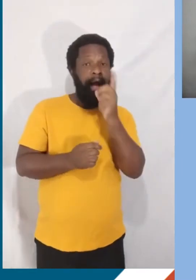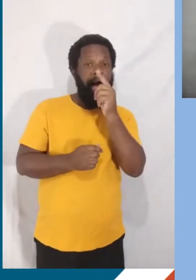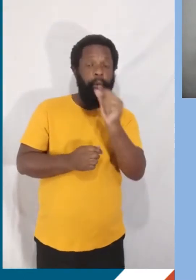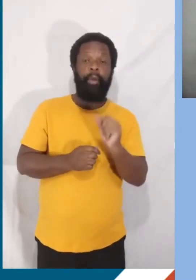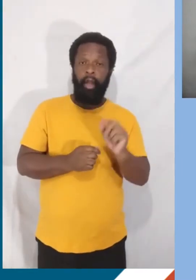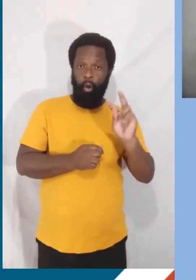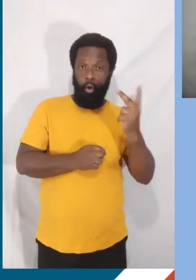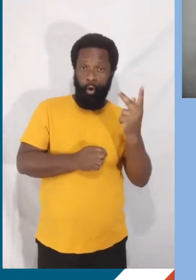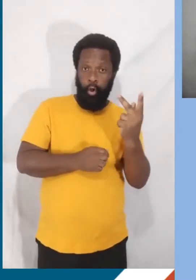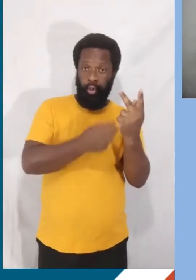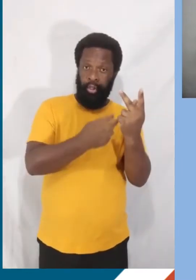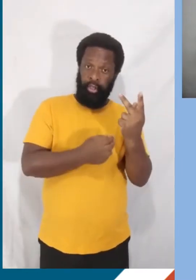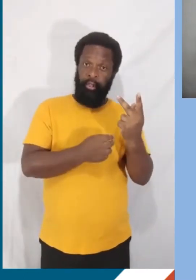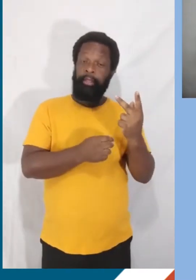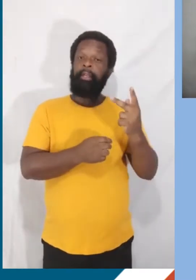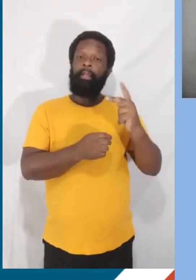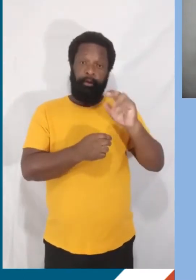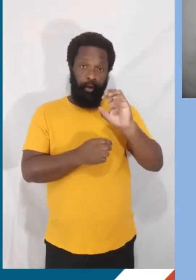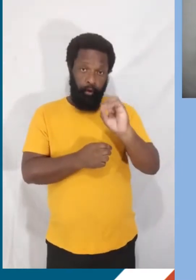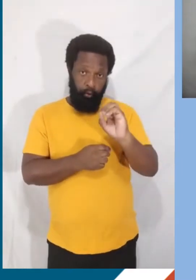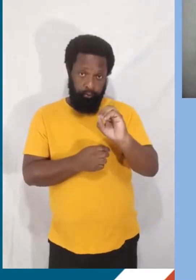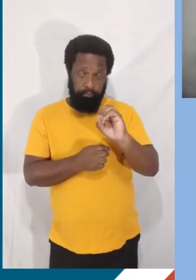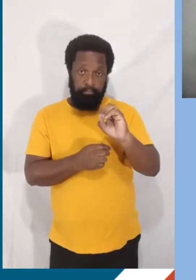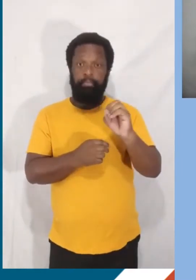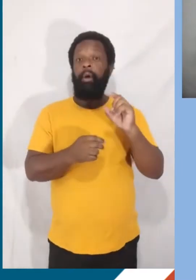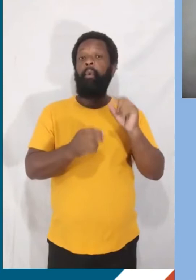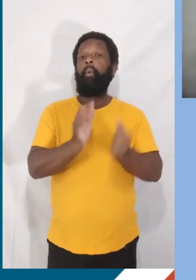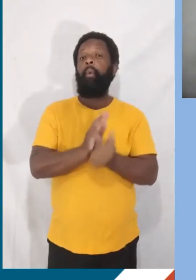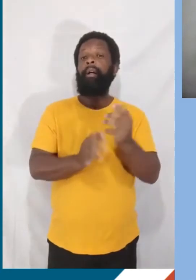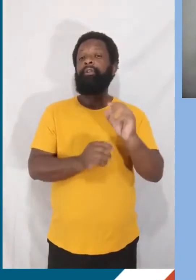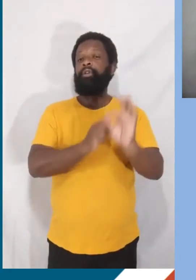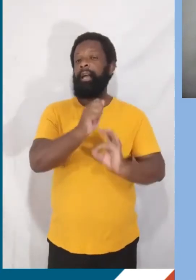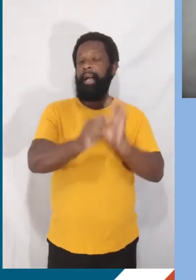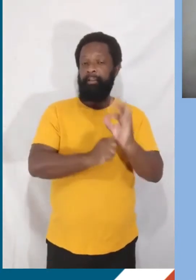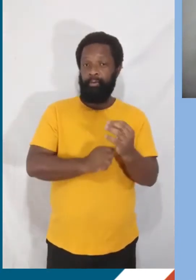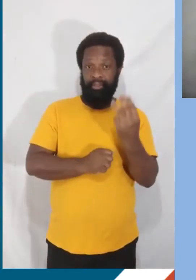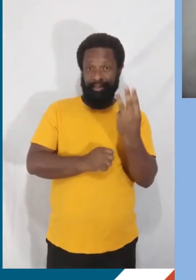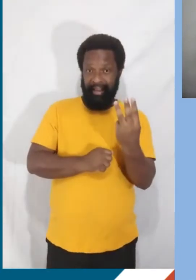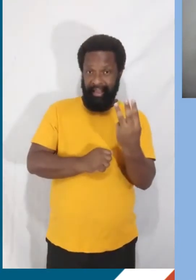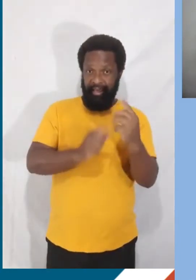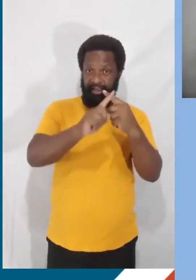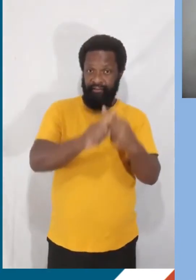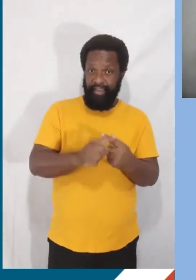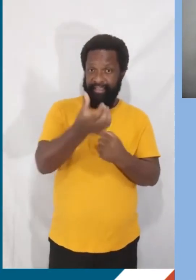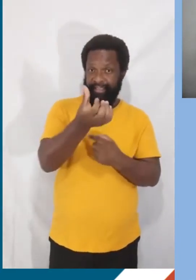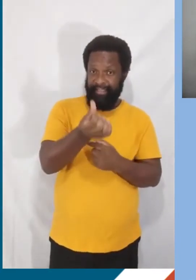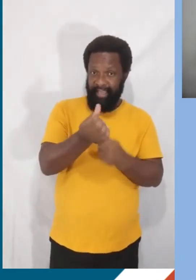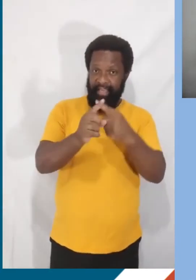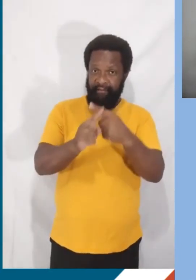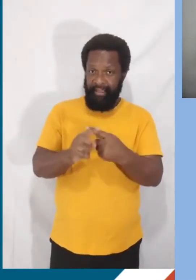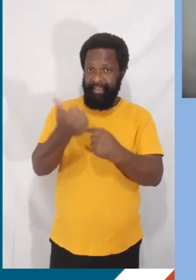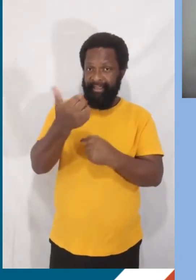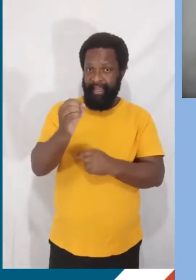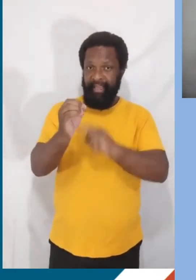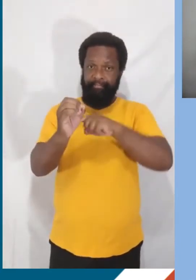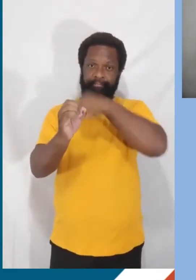átomos de hidrogênio e 1 de oxigênio? Então, no total, vai dar 3 átomos. Então, você vai ter que pegar 3 vezes 6